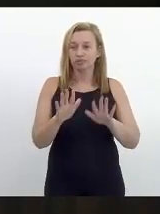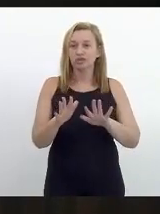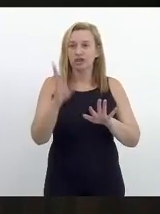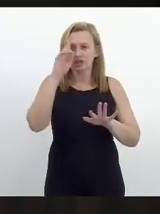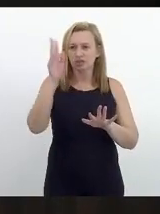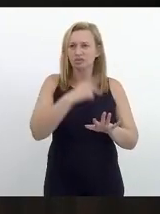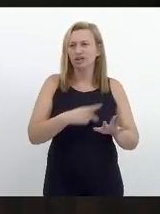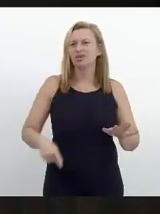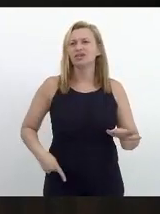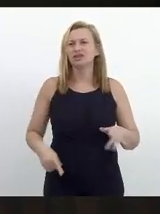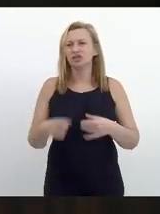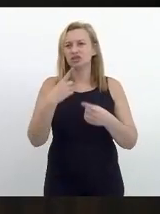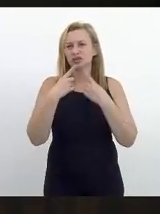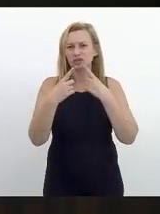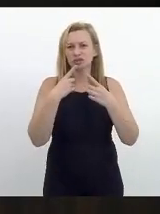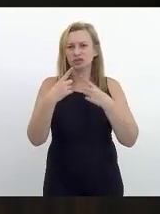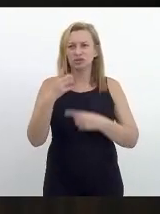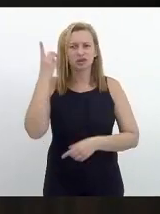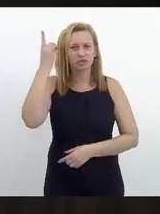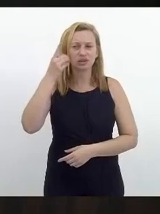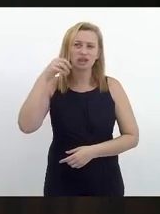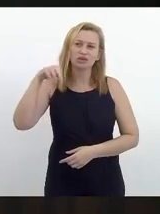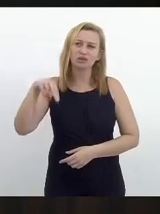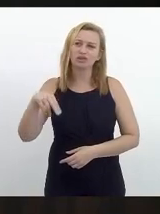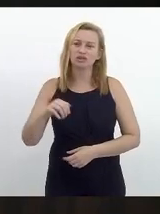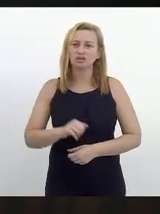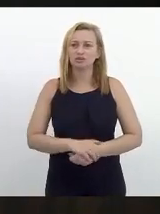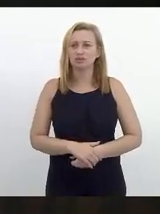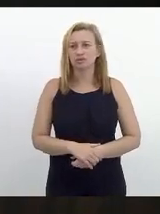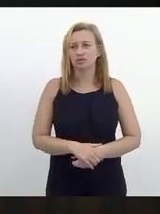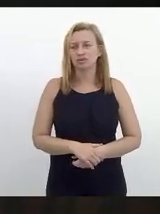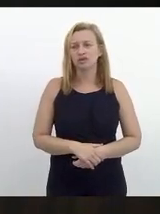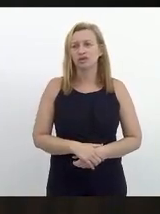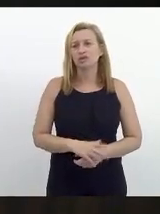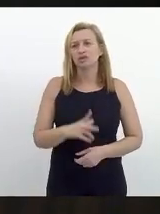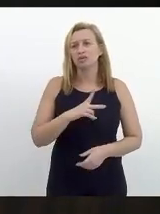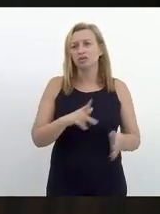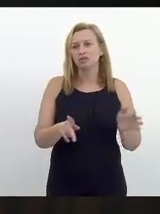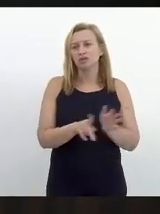para discutir. Deputado Anderson Moraes, autor do projeto de lei,